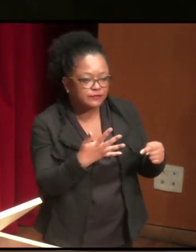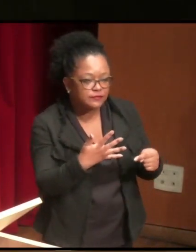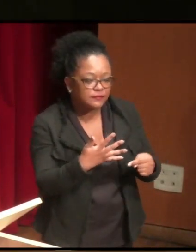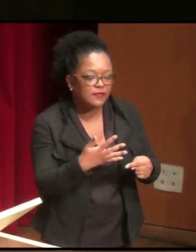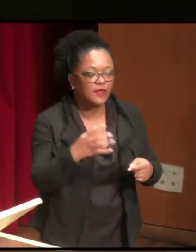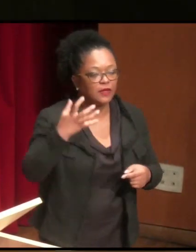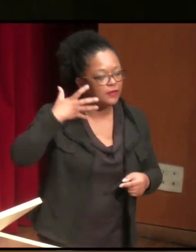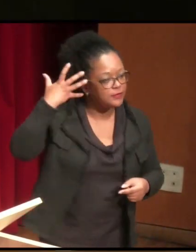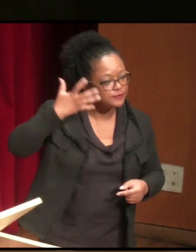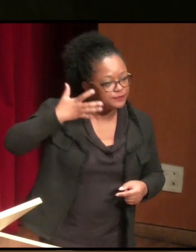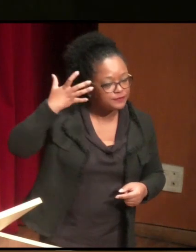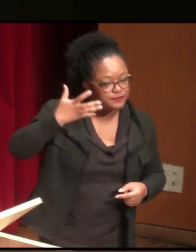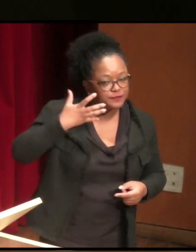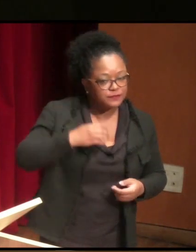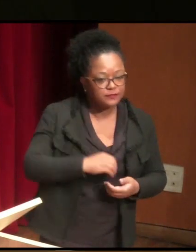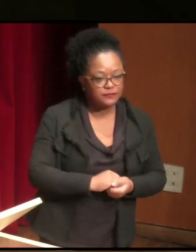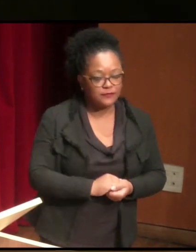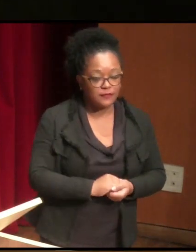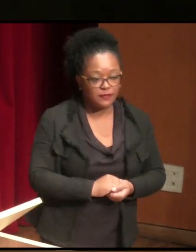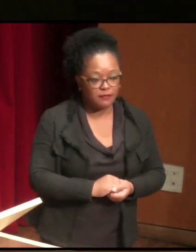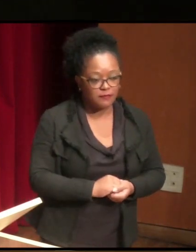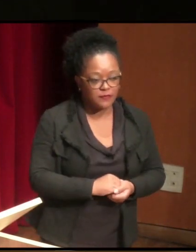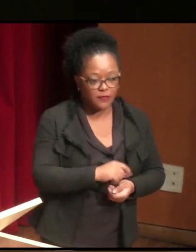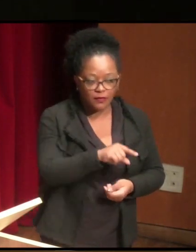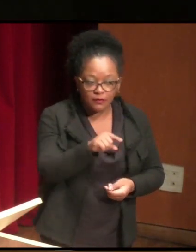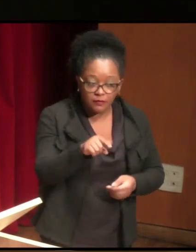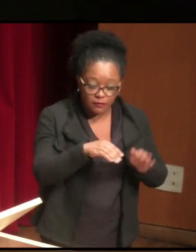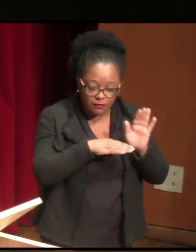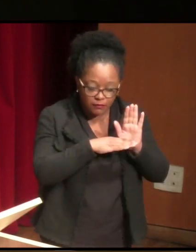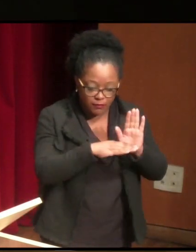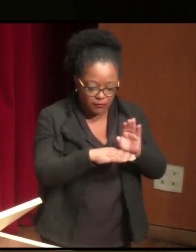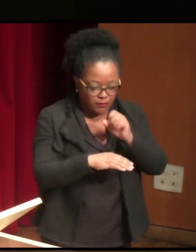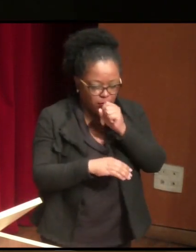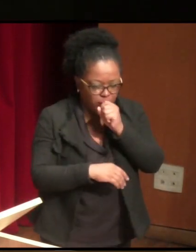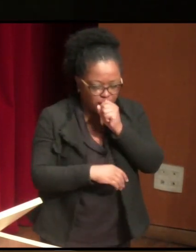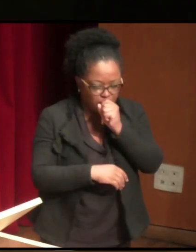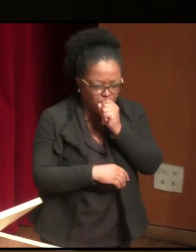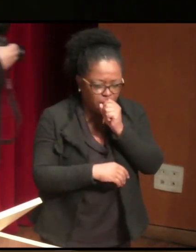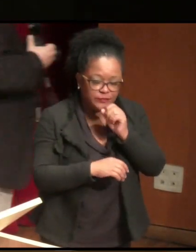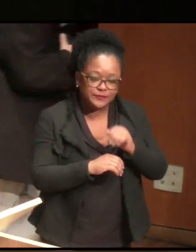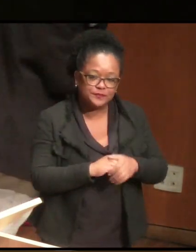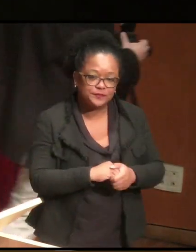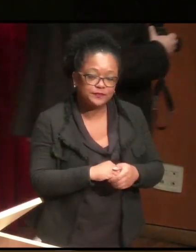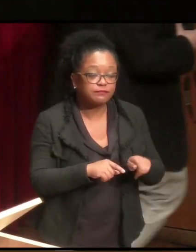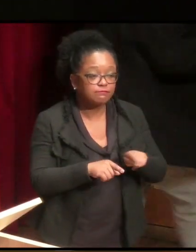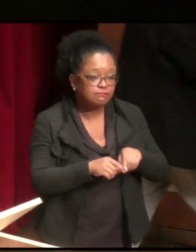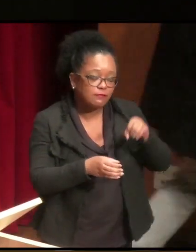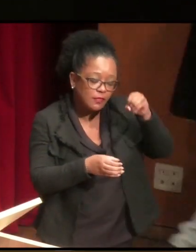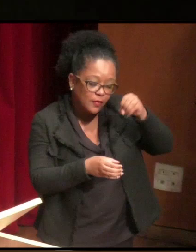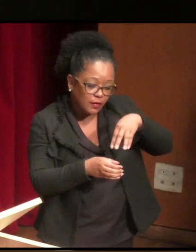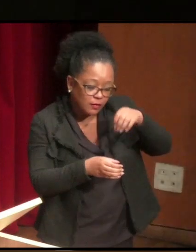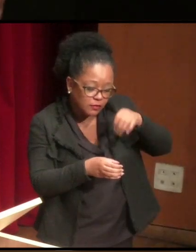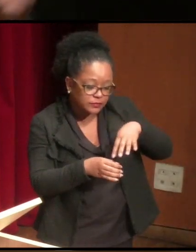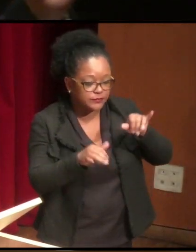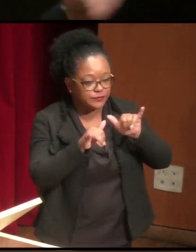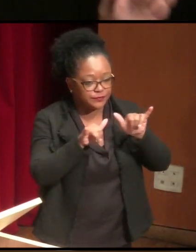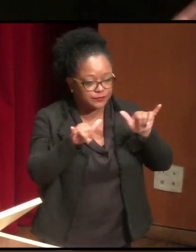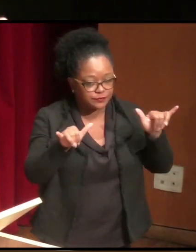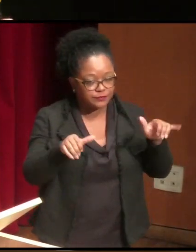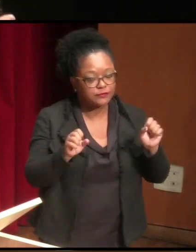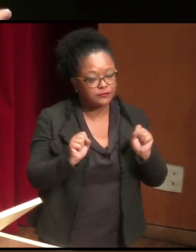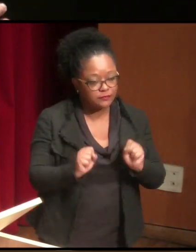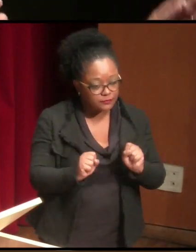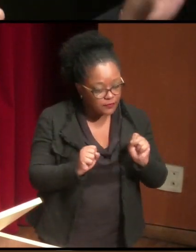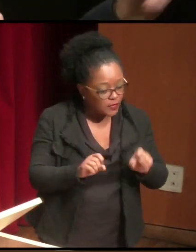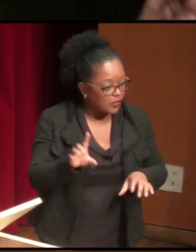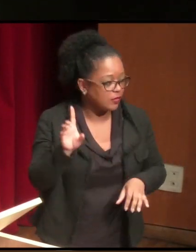teve palestra. Mas se tem uma coisa que você pode fazer pela causa da Bíblia, além de ofertar, além de divulgar, E isso você pode